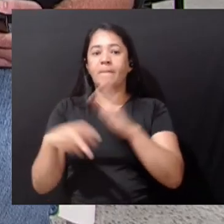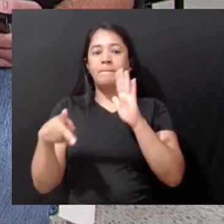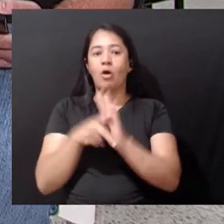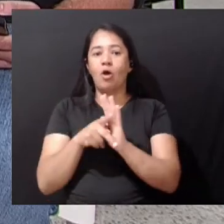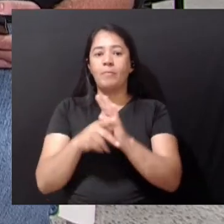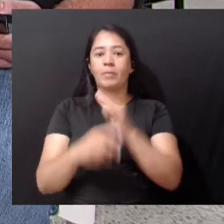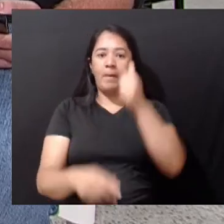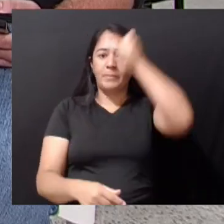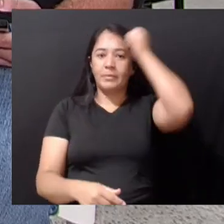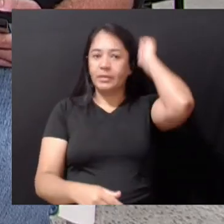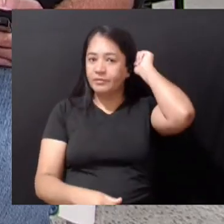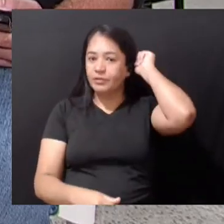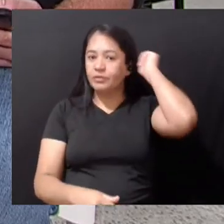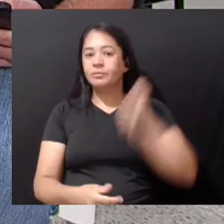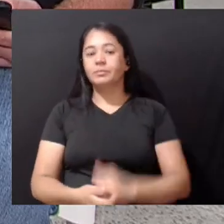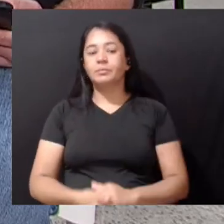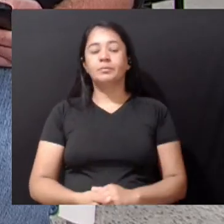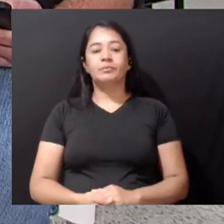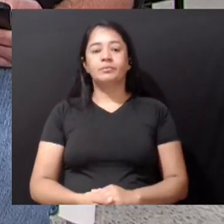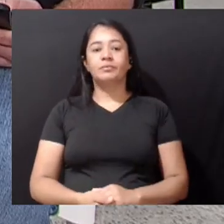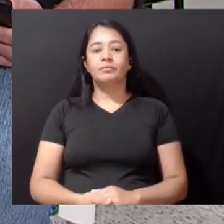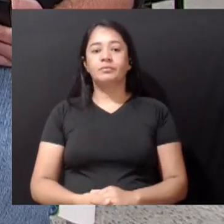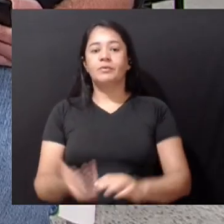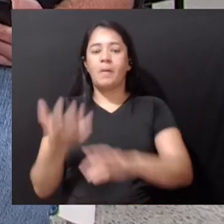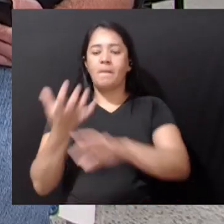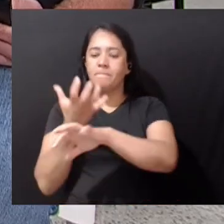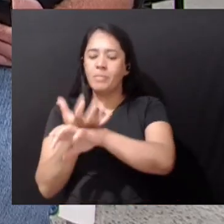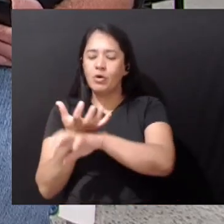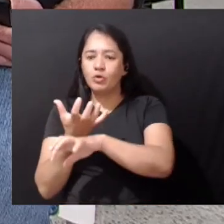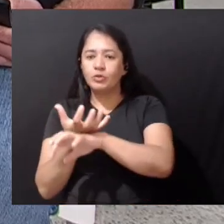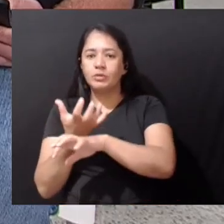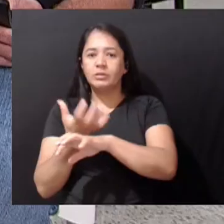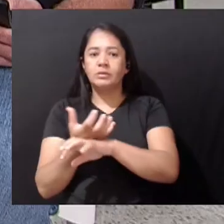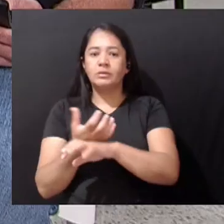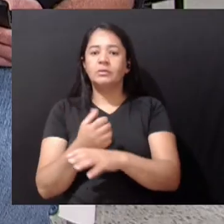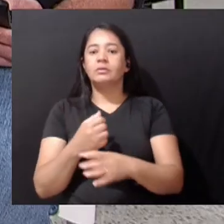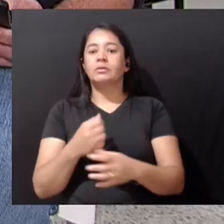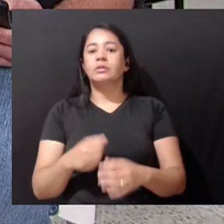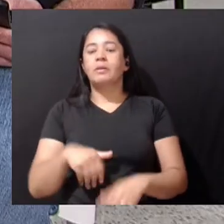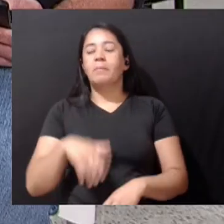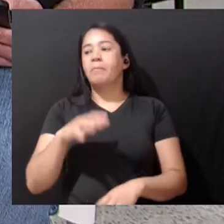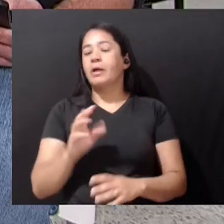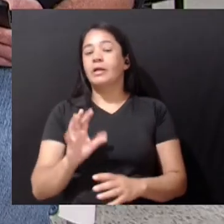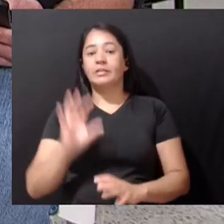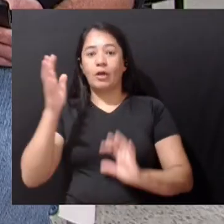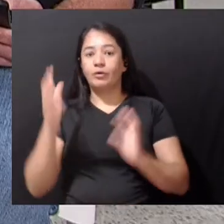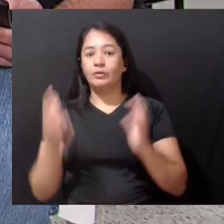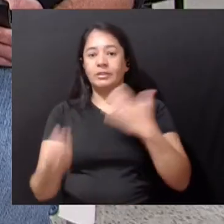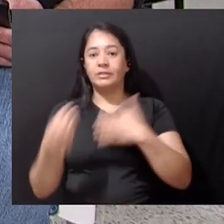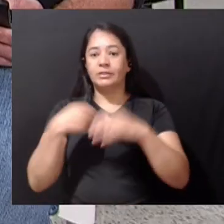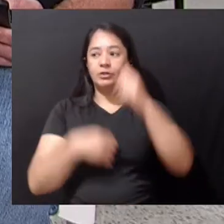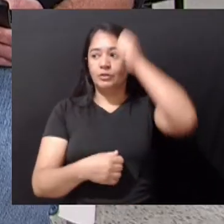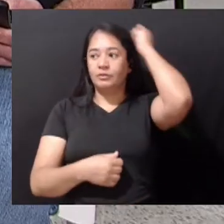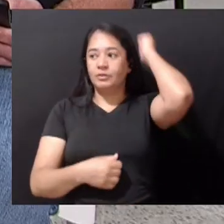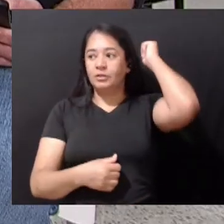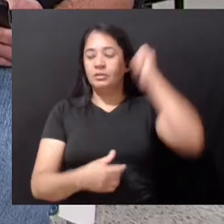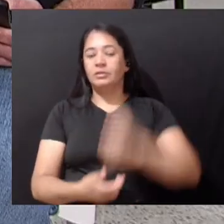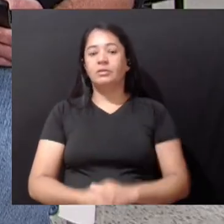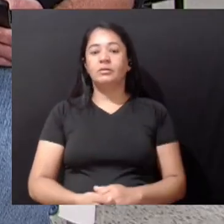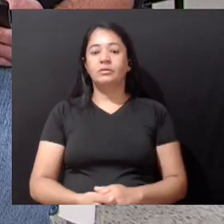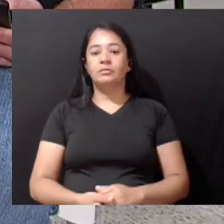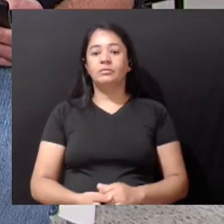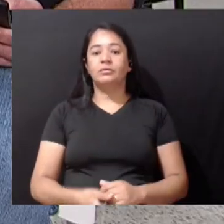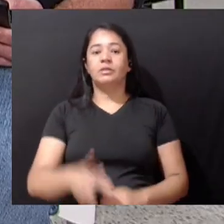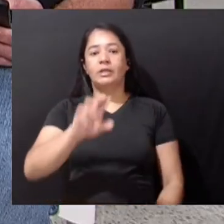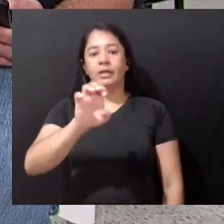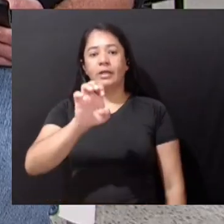específicos, por disciplina, então com matérias que mais caem no vestibular. Na redação também tem,